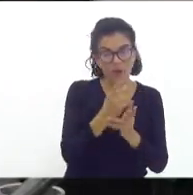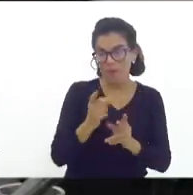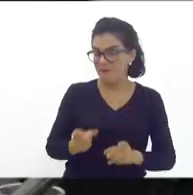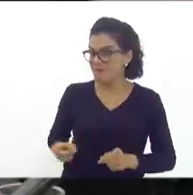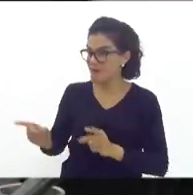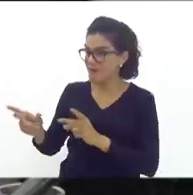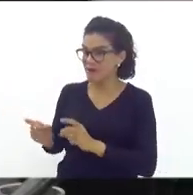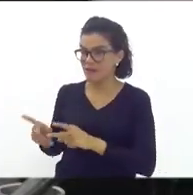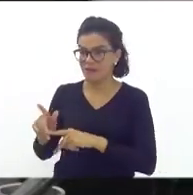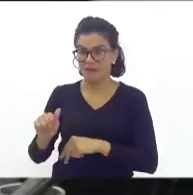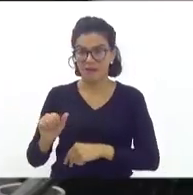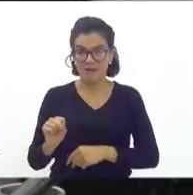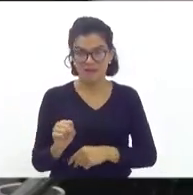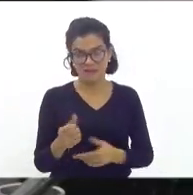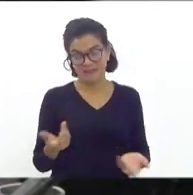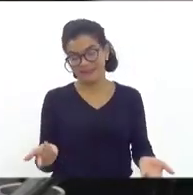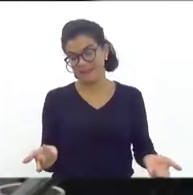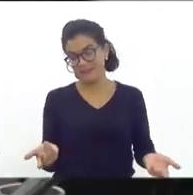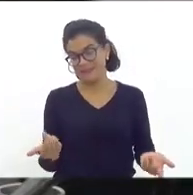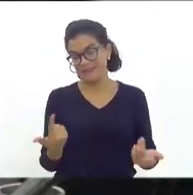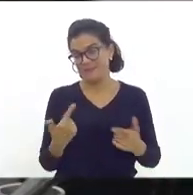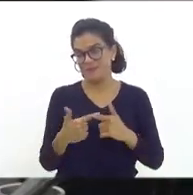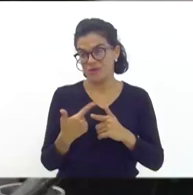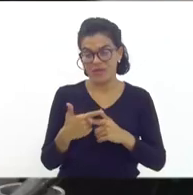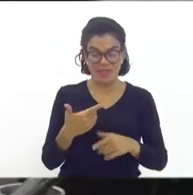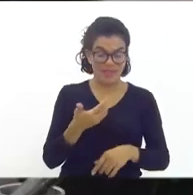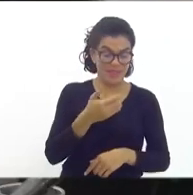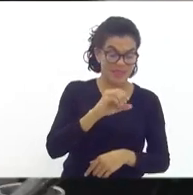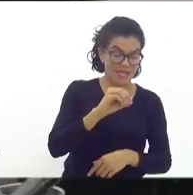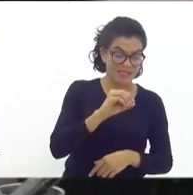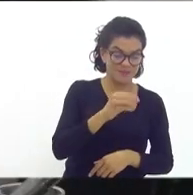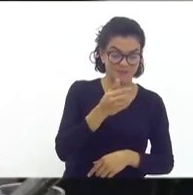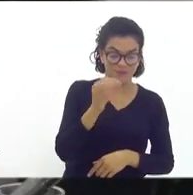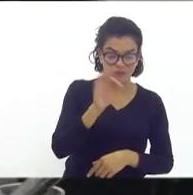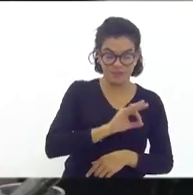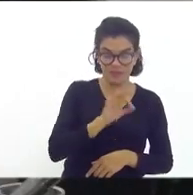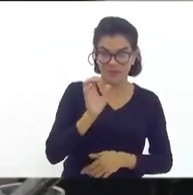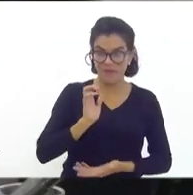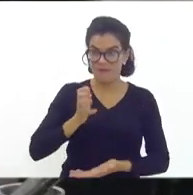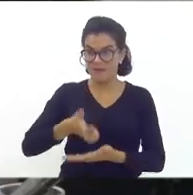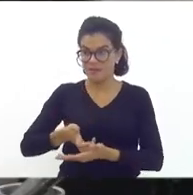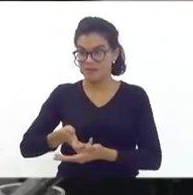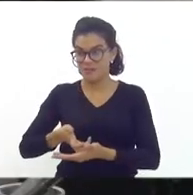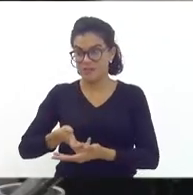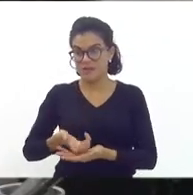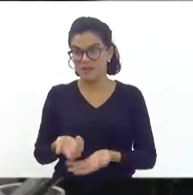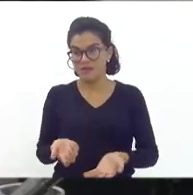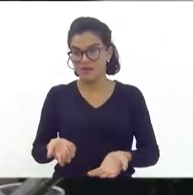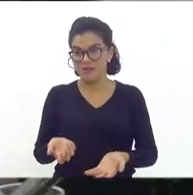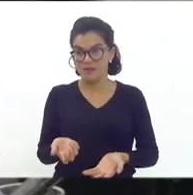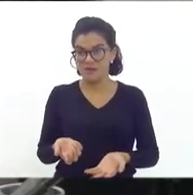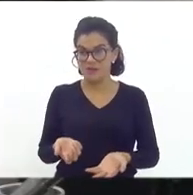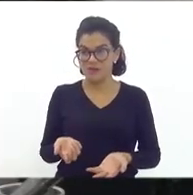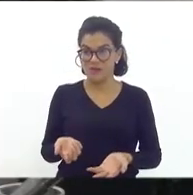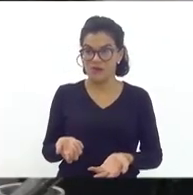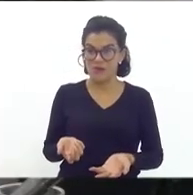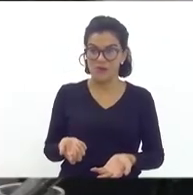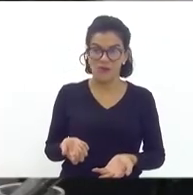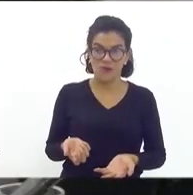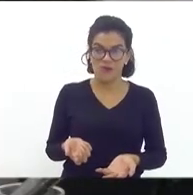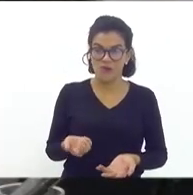está se baseando na sua normativa de 10% à vista como eu disse ao senhor